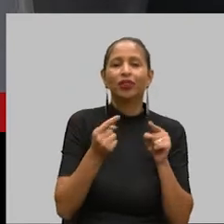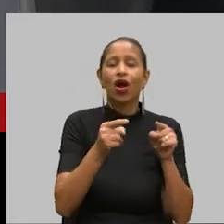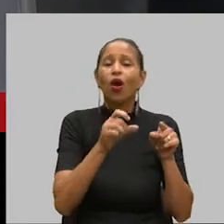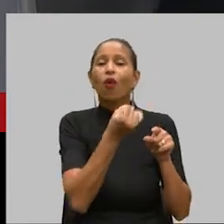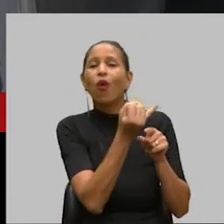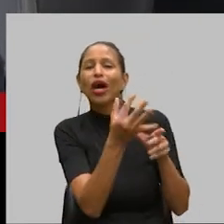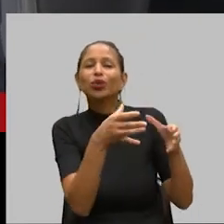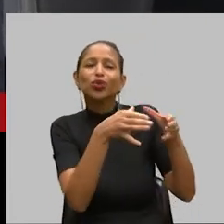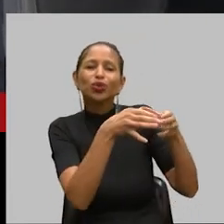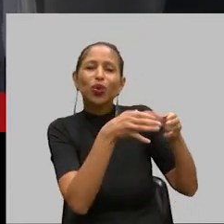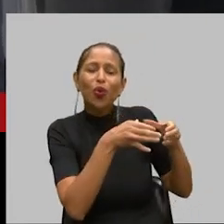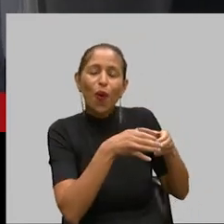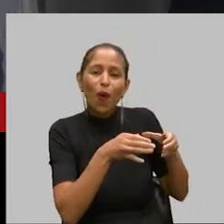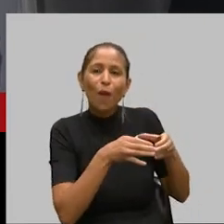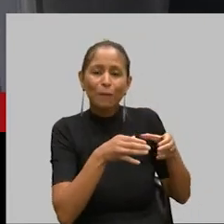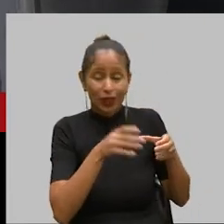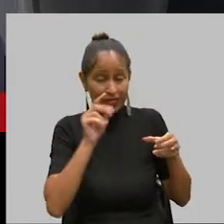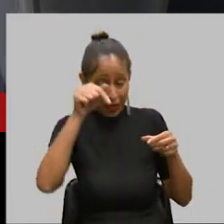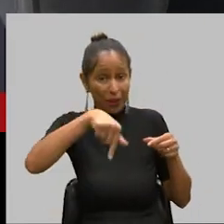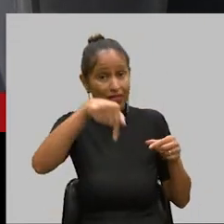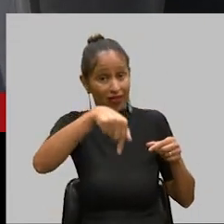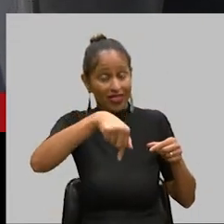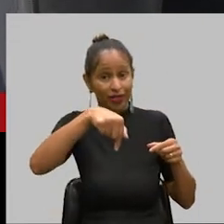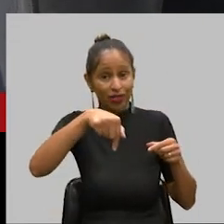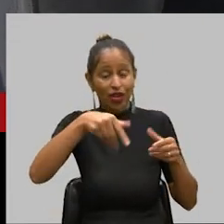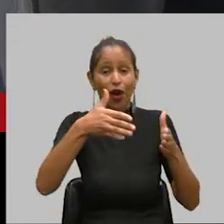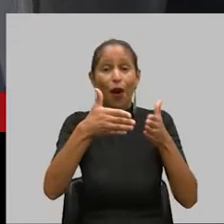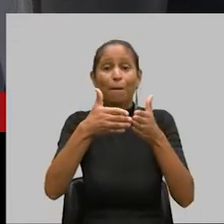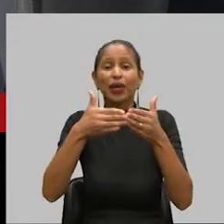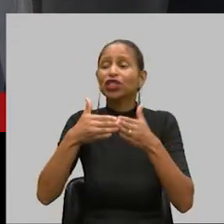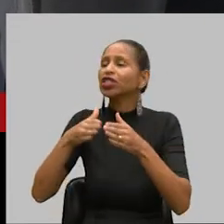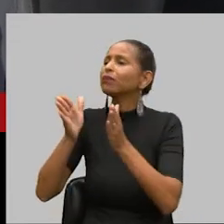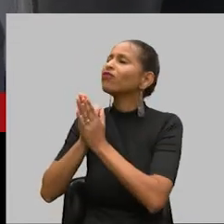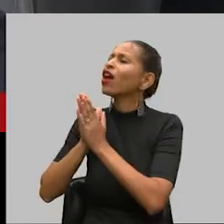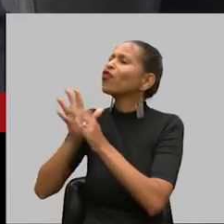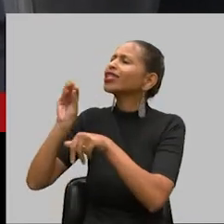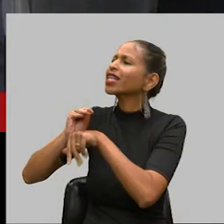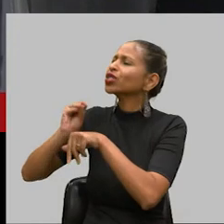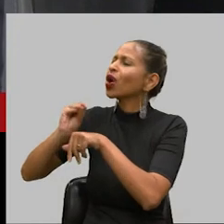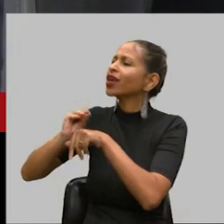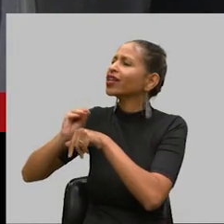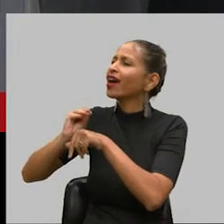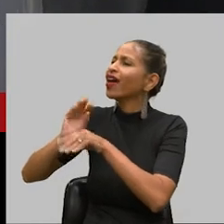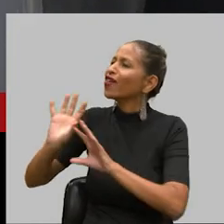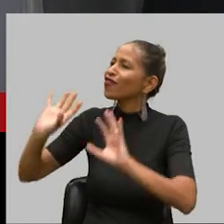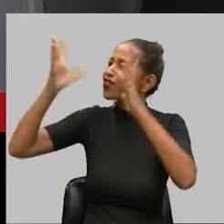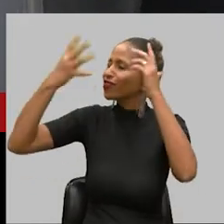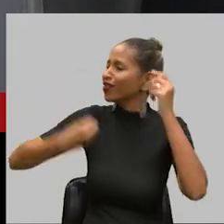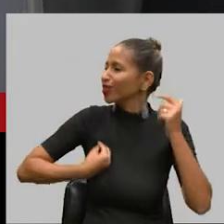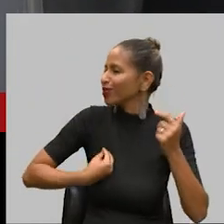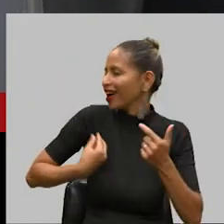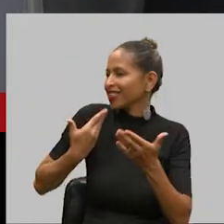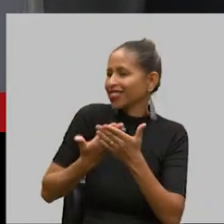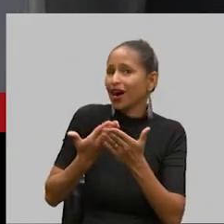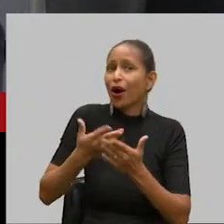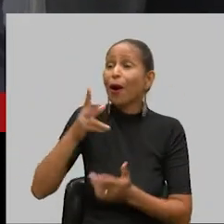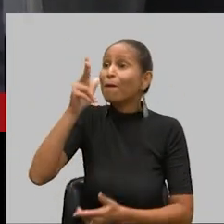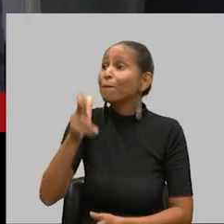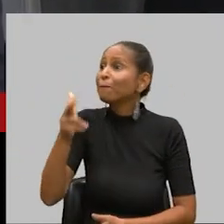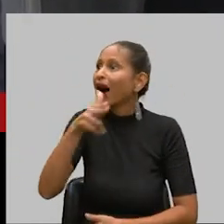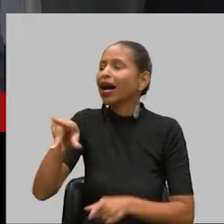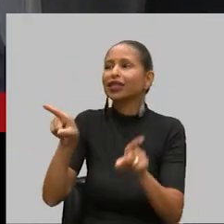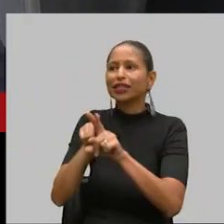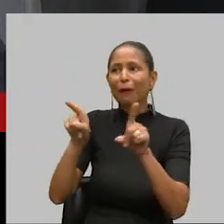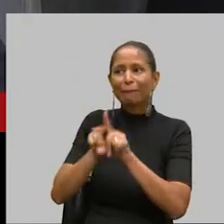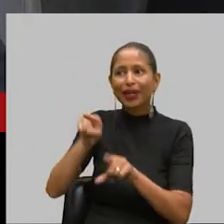assentamentos também estão aqui então nós vamos pedir a assessoria que nos ajude viva Educação do campo Padre João tá ali ó também atento o